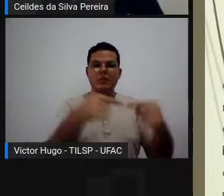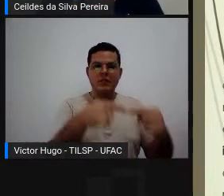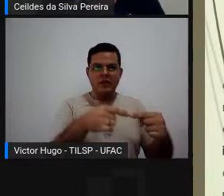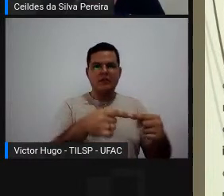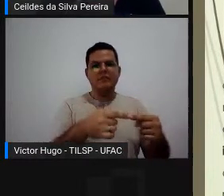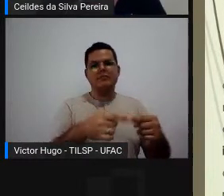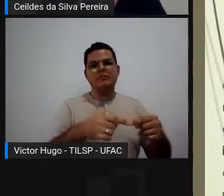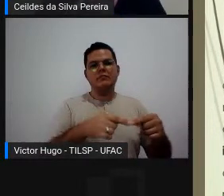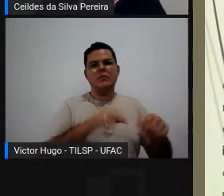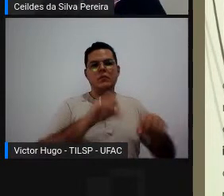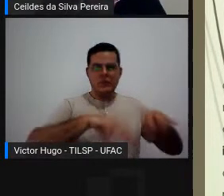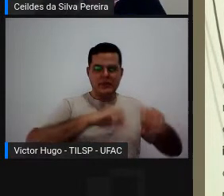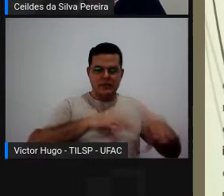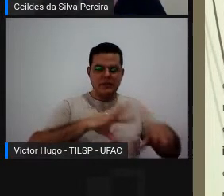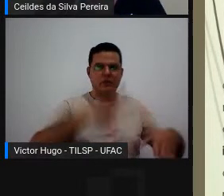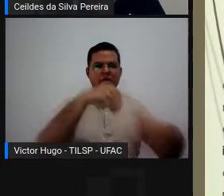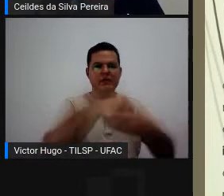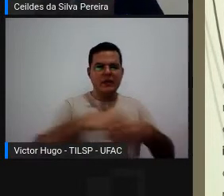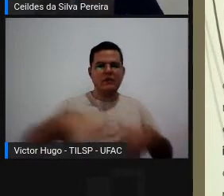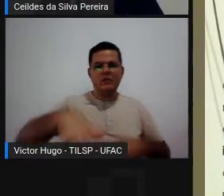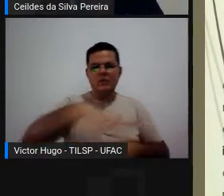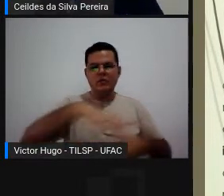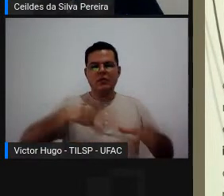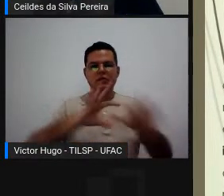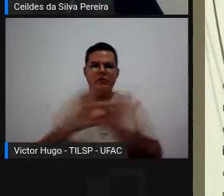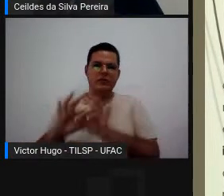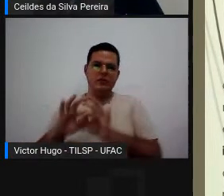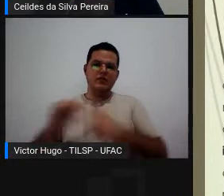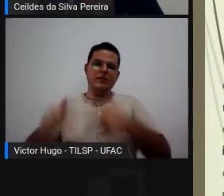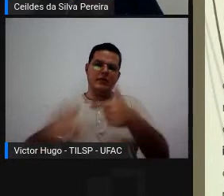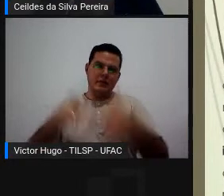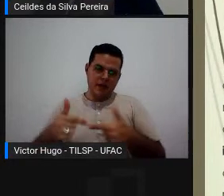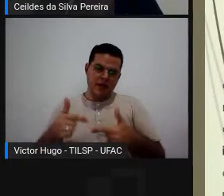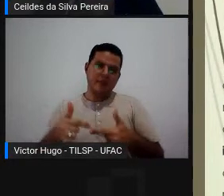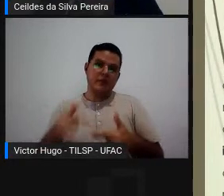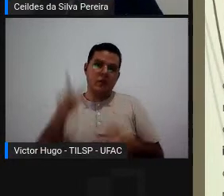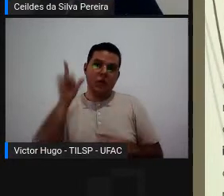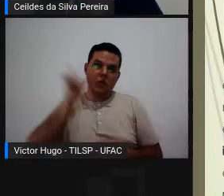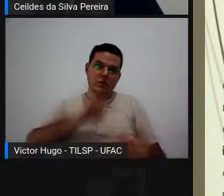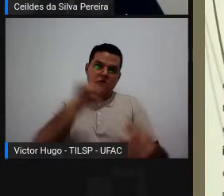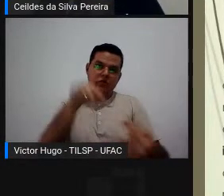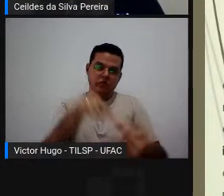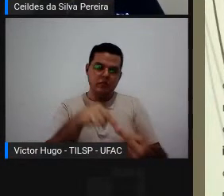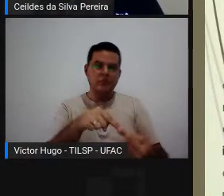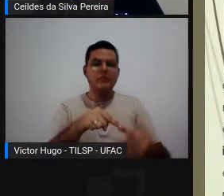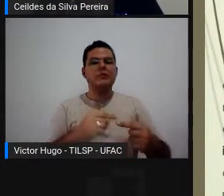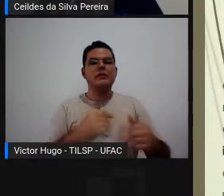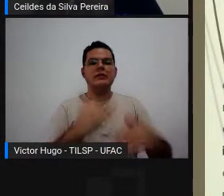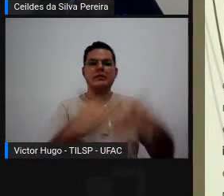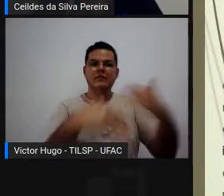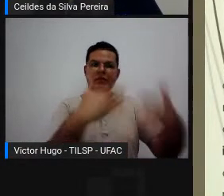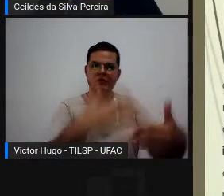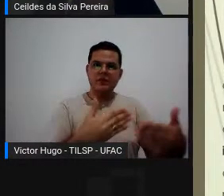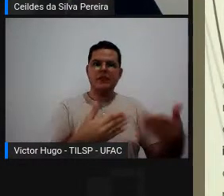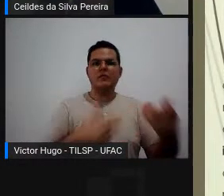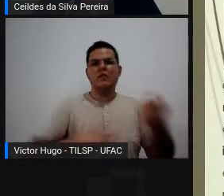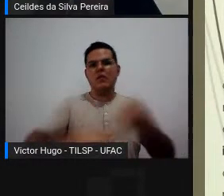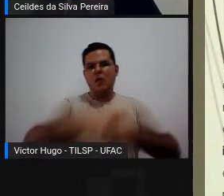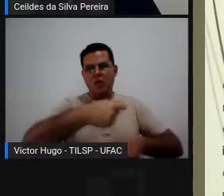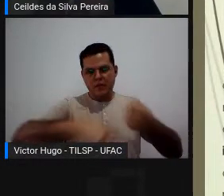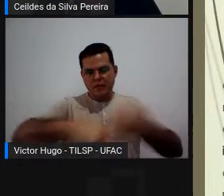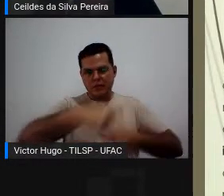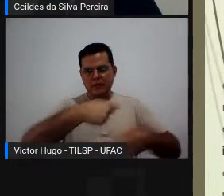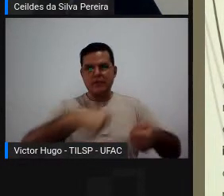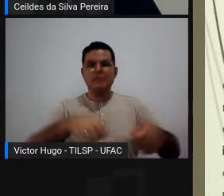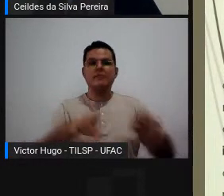gerar crescimento econômico, desenvolvimento global e mobilidade social. É nesse período, portanto, que é